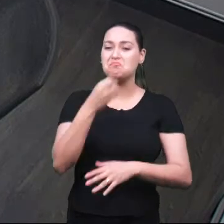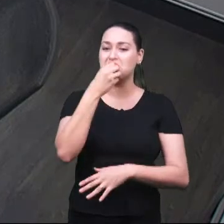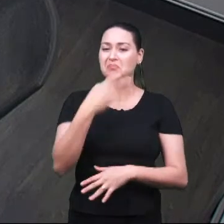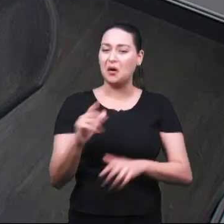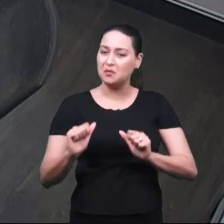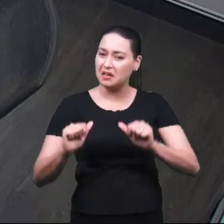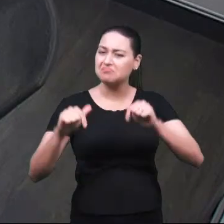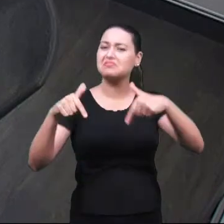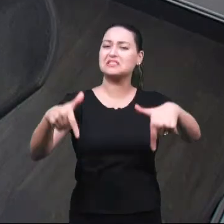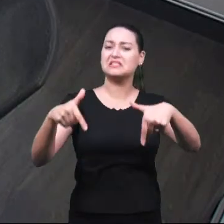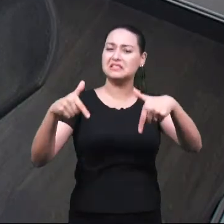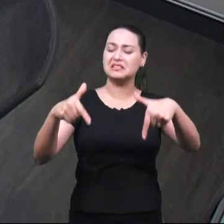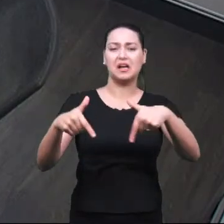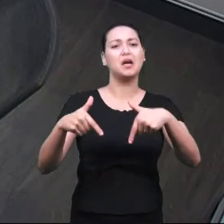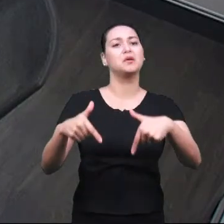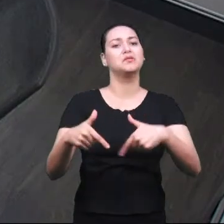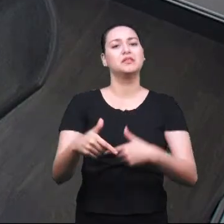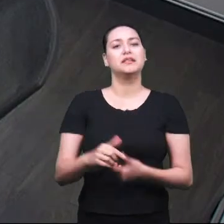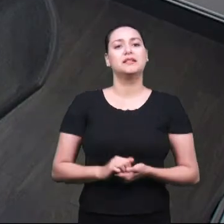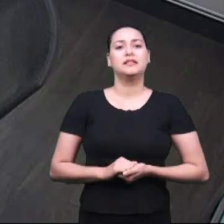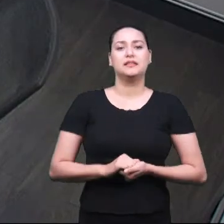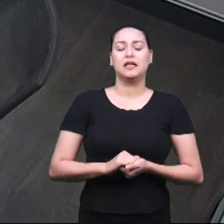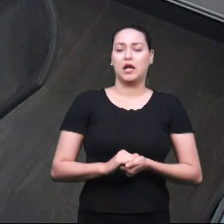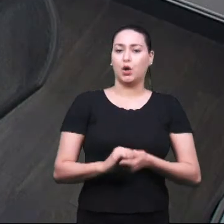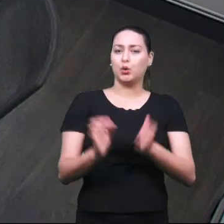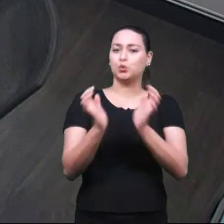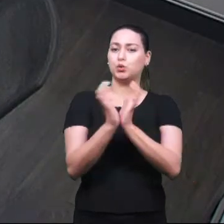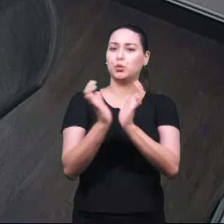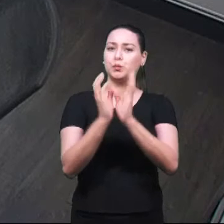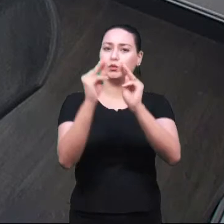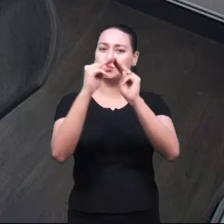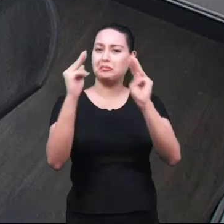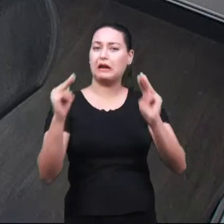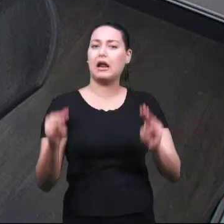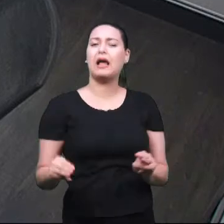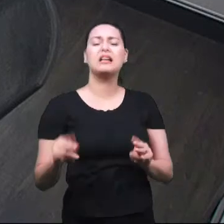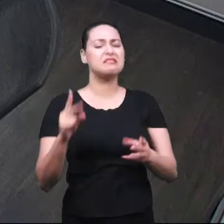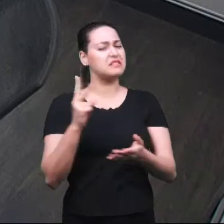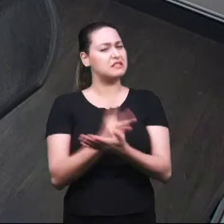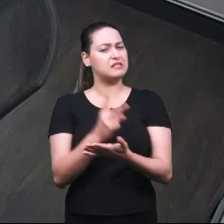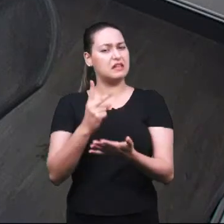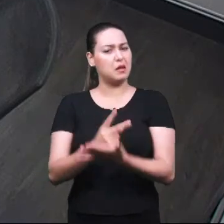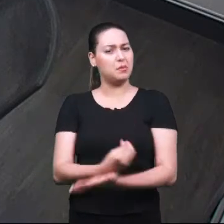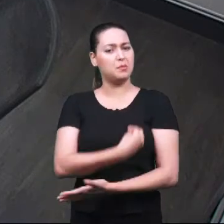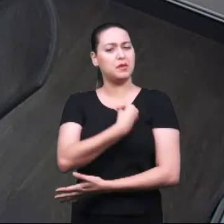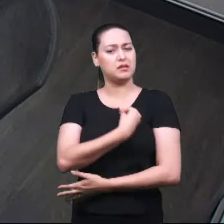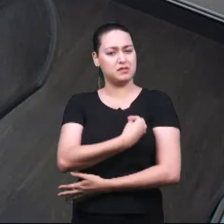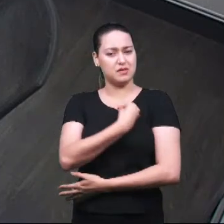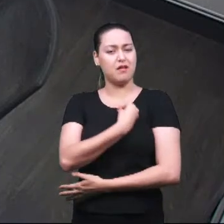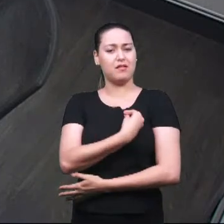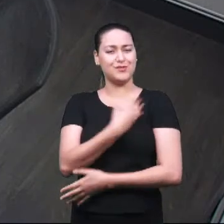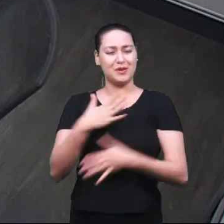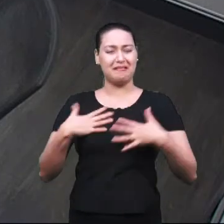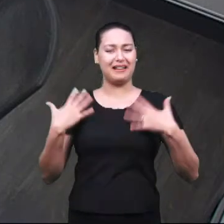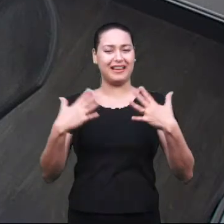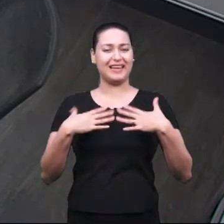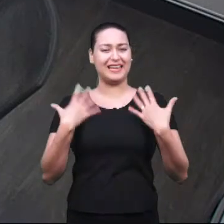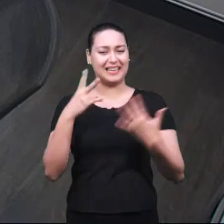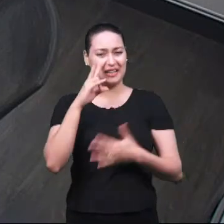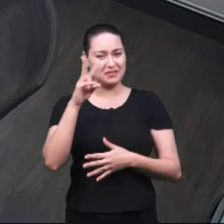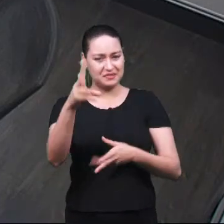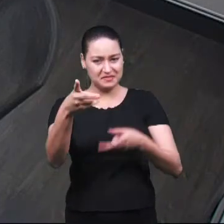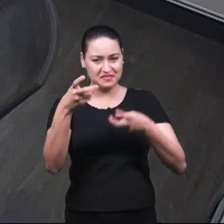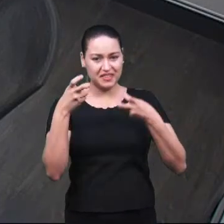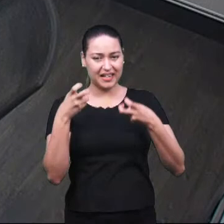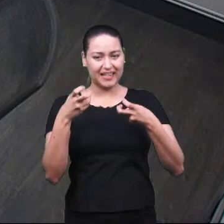participava conosco lá das equipes de Manaim, sempre presente. E é uma alegria ver que ele está tão bem